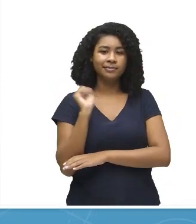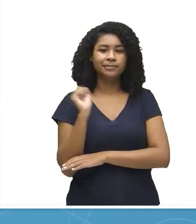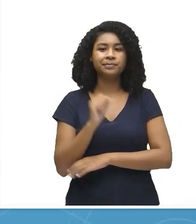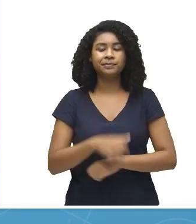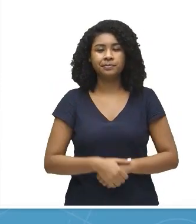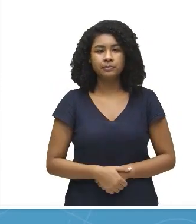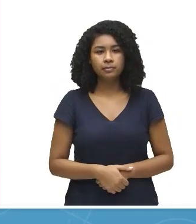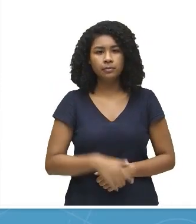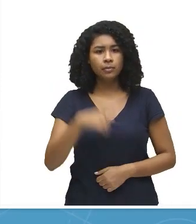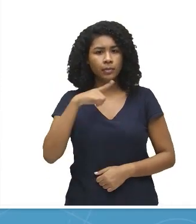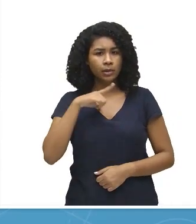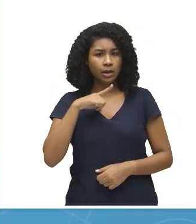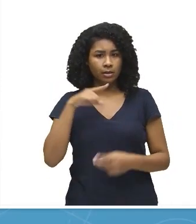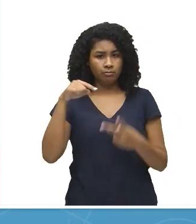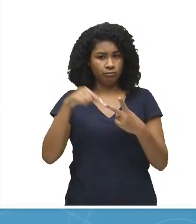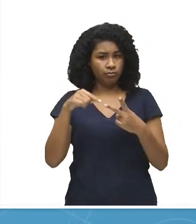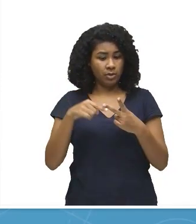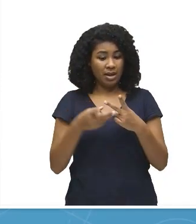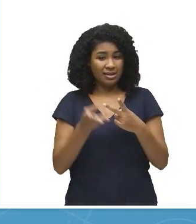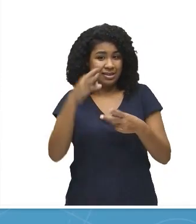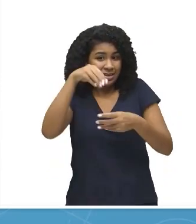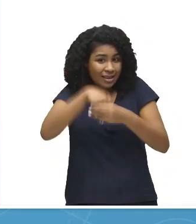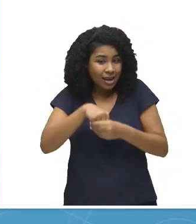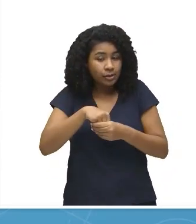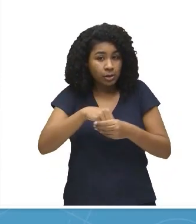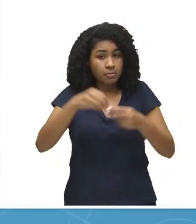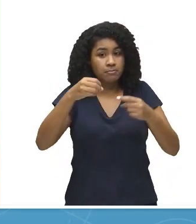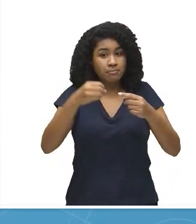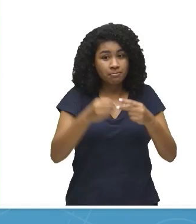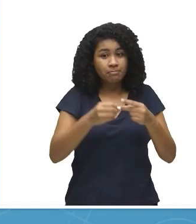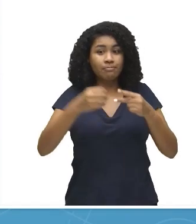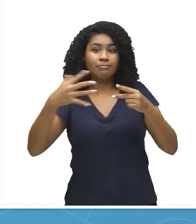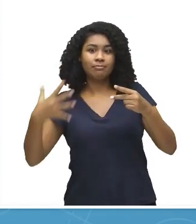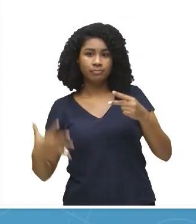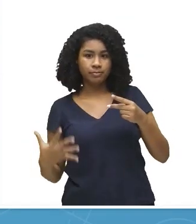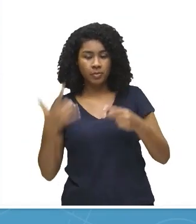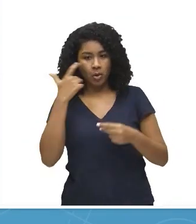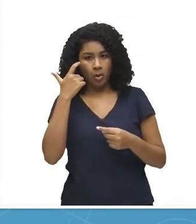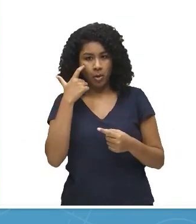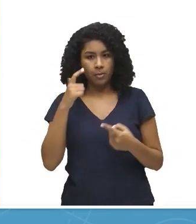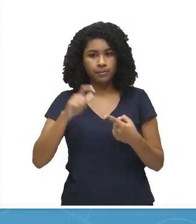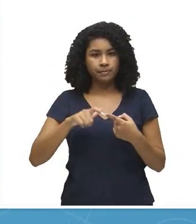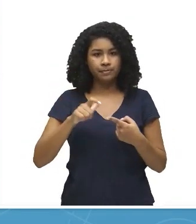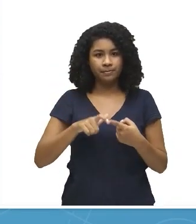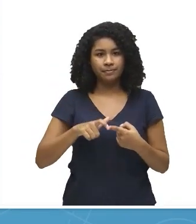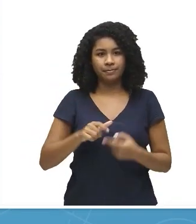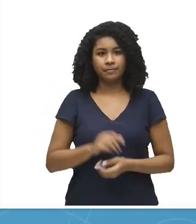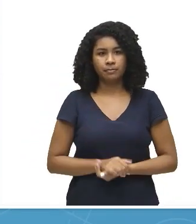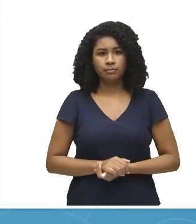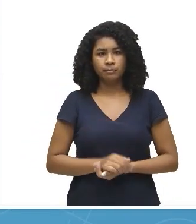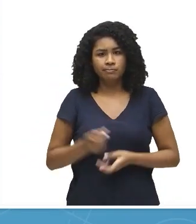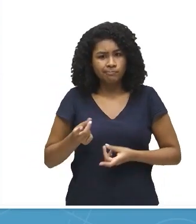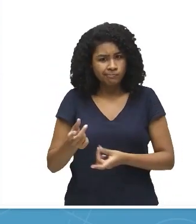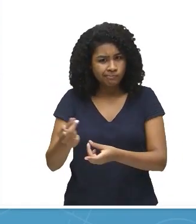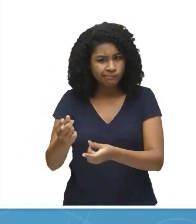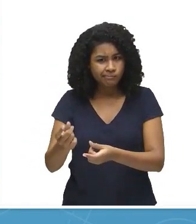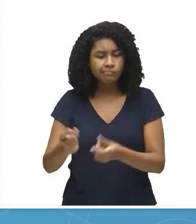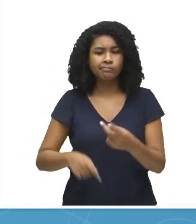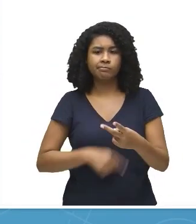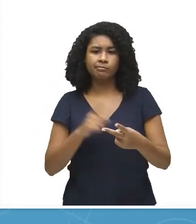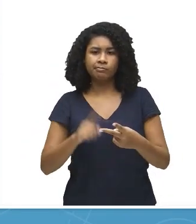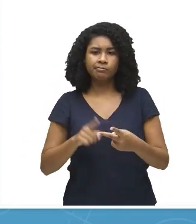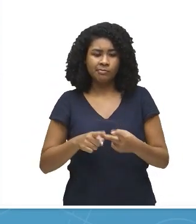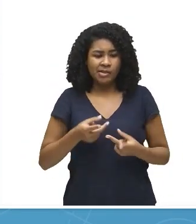duas divisões, que são as indústrias de bens de consumos duráveis e as não duráveis. E